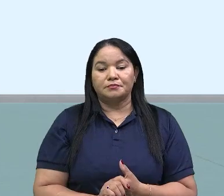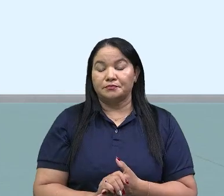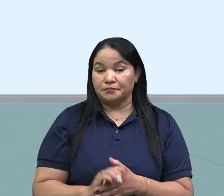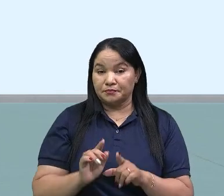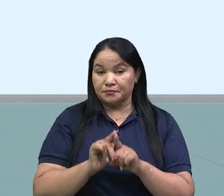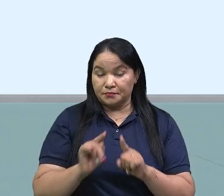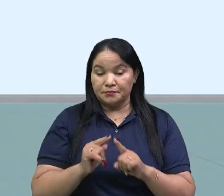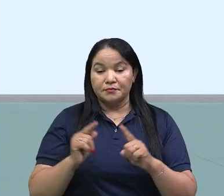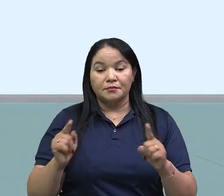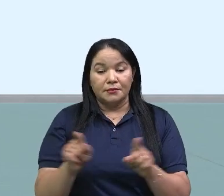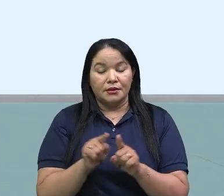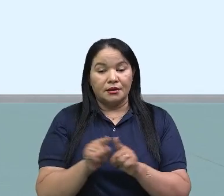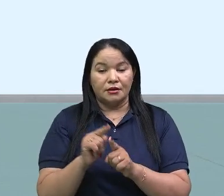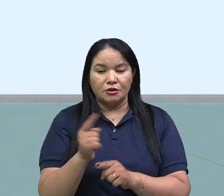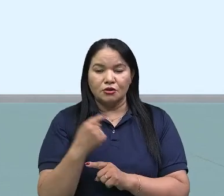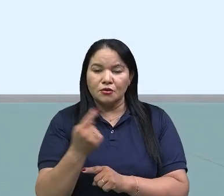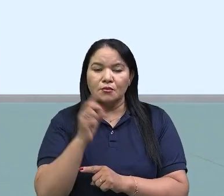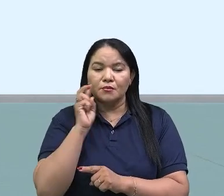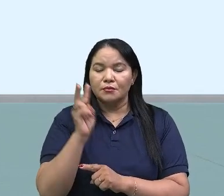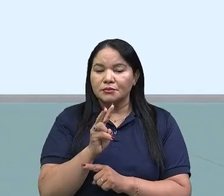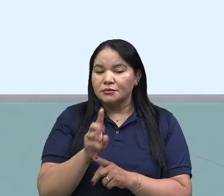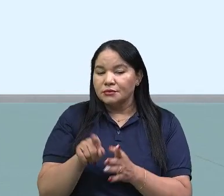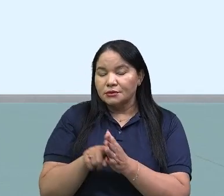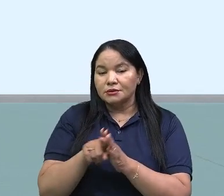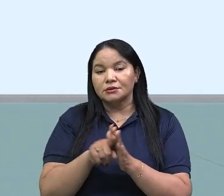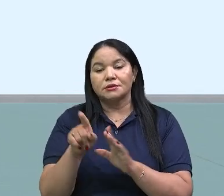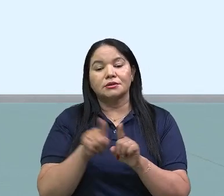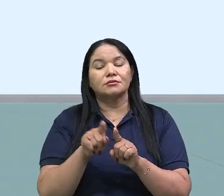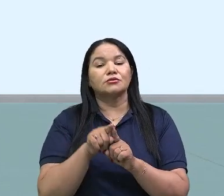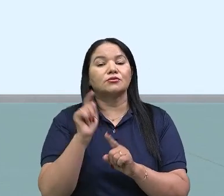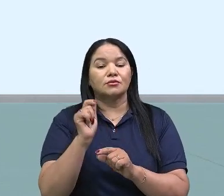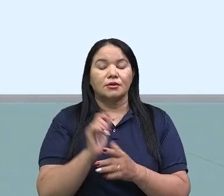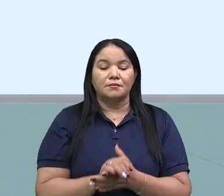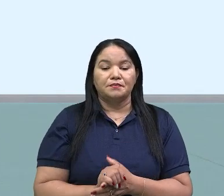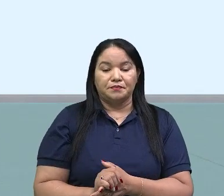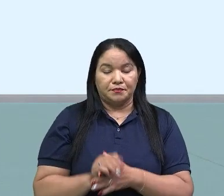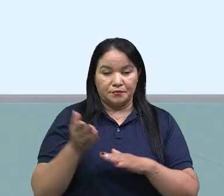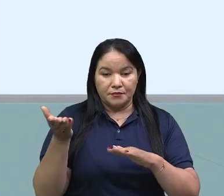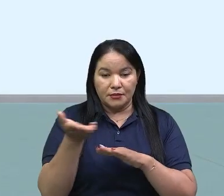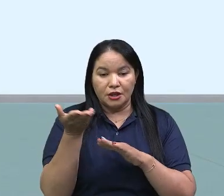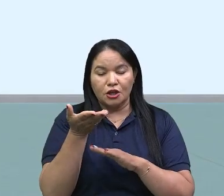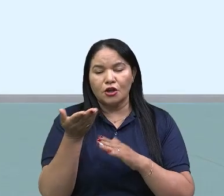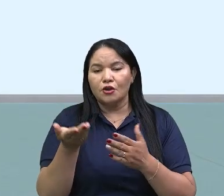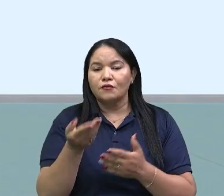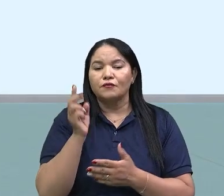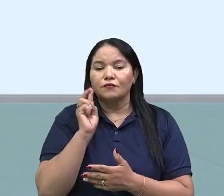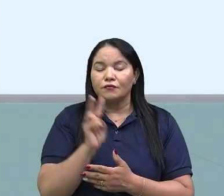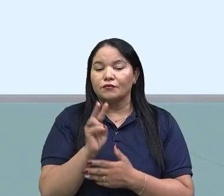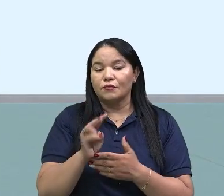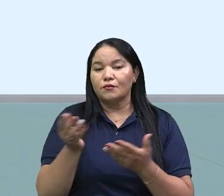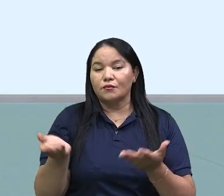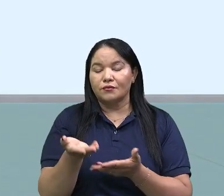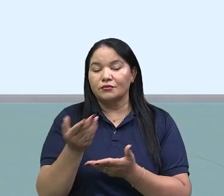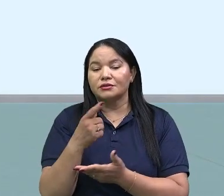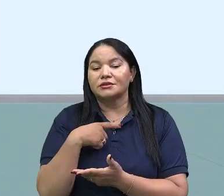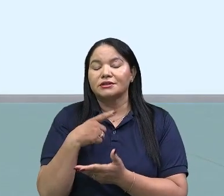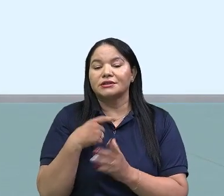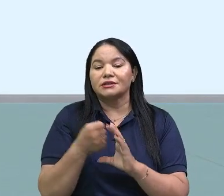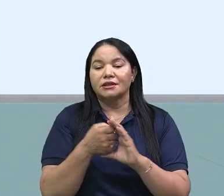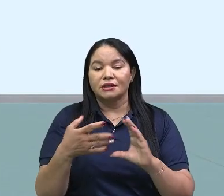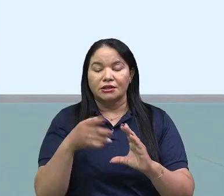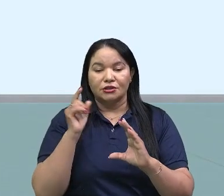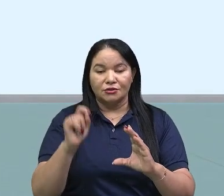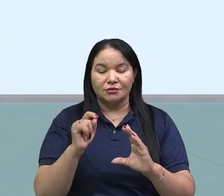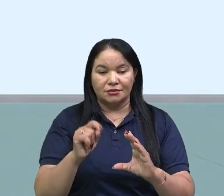analisar que essa migração contemporânea que a gente vive hoje, né, ela acaba se caracterizando por